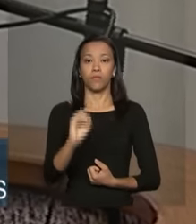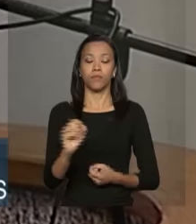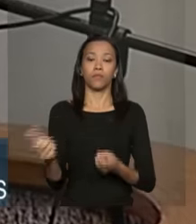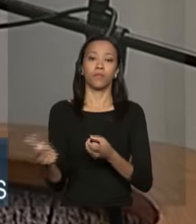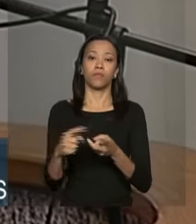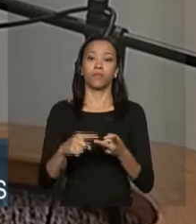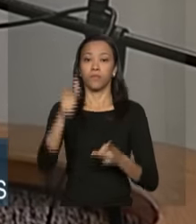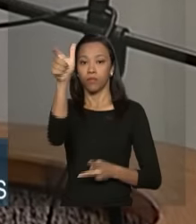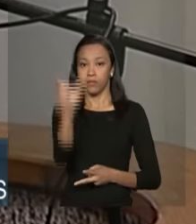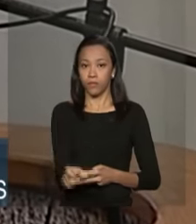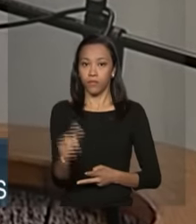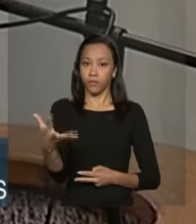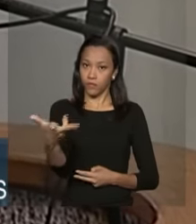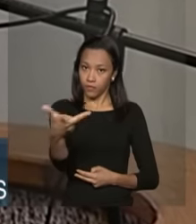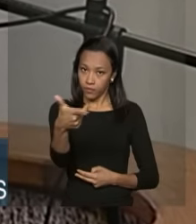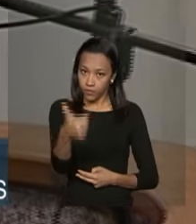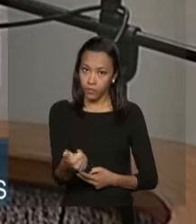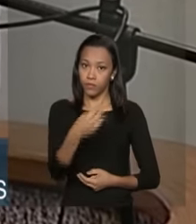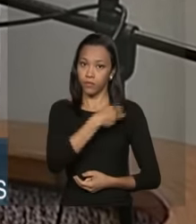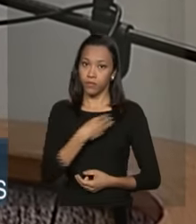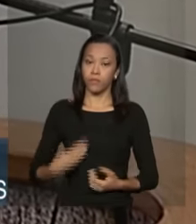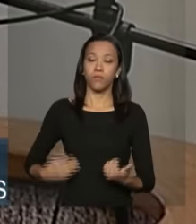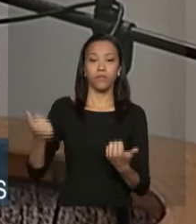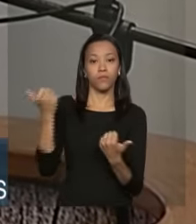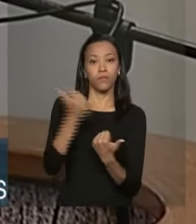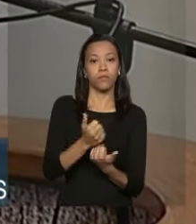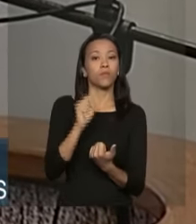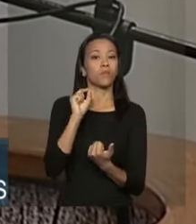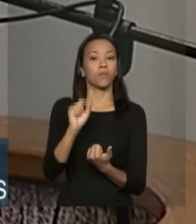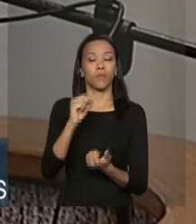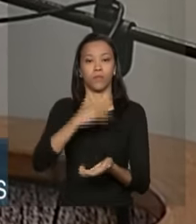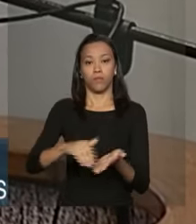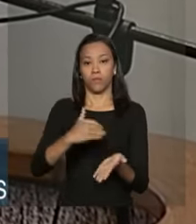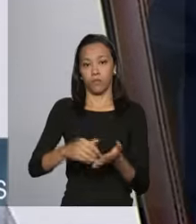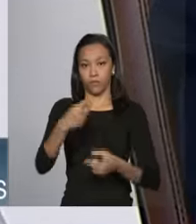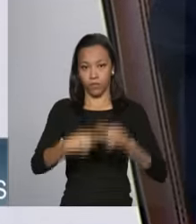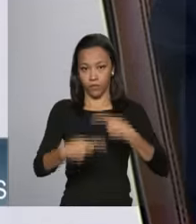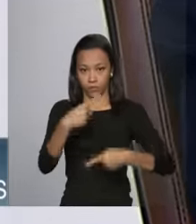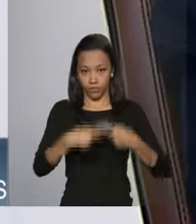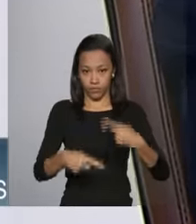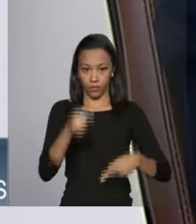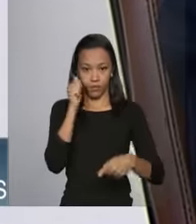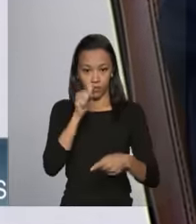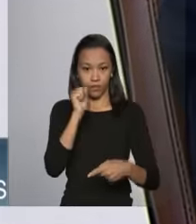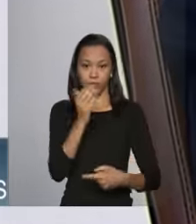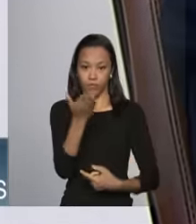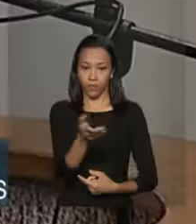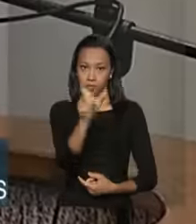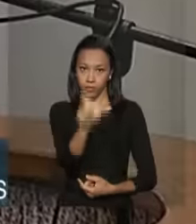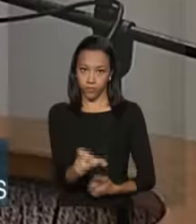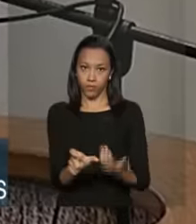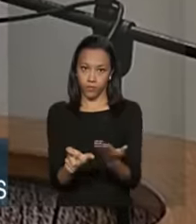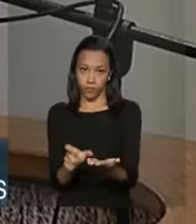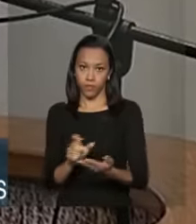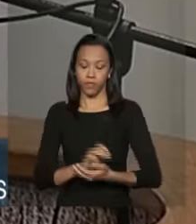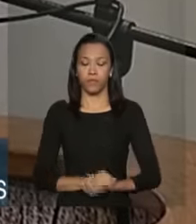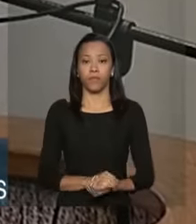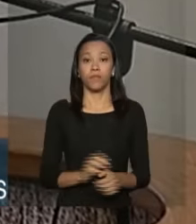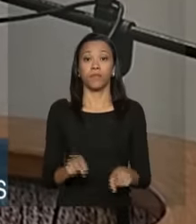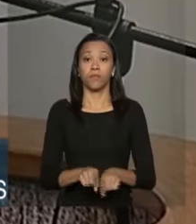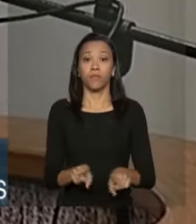excelentíssimo ministra interina da secretaria da política de mulheres Aparecida Gonçalves